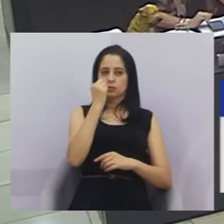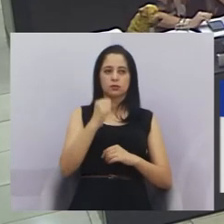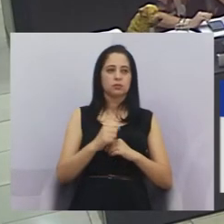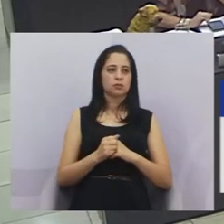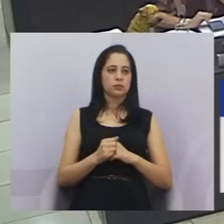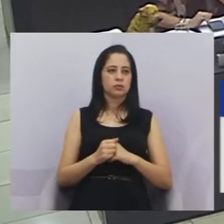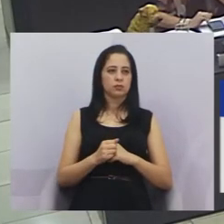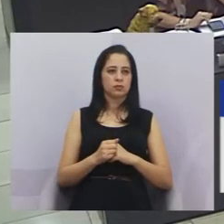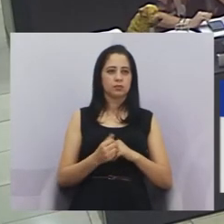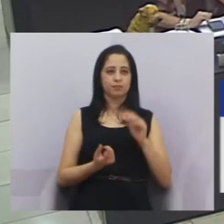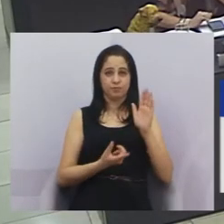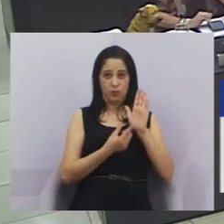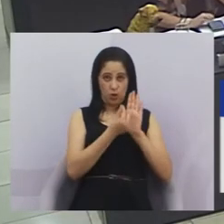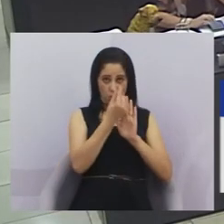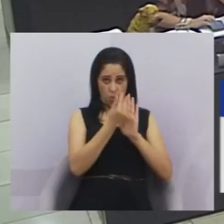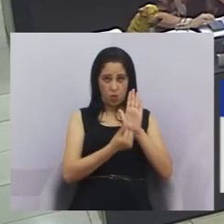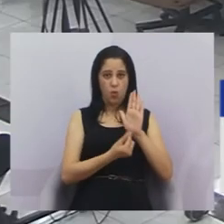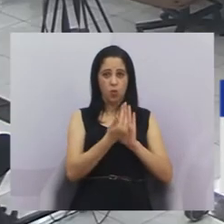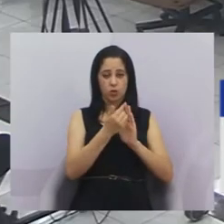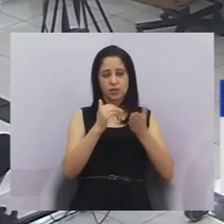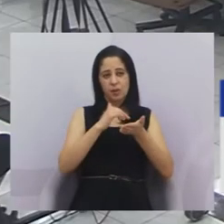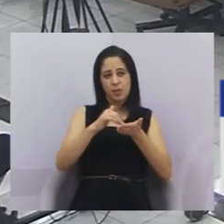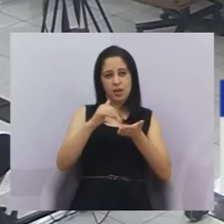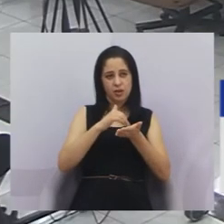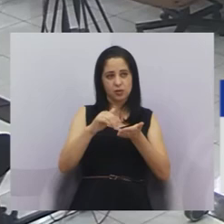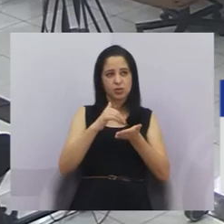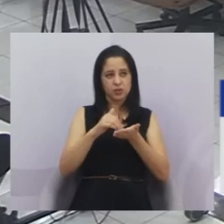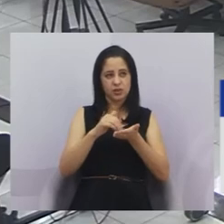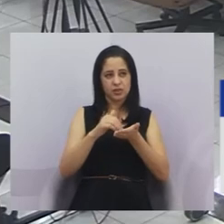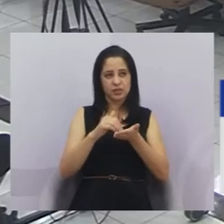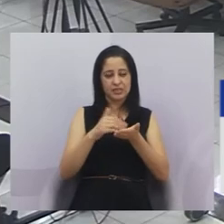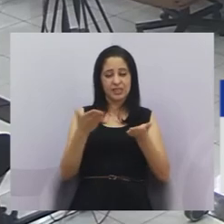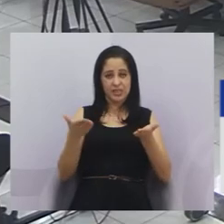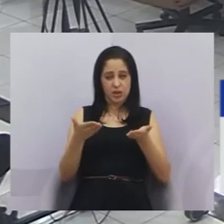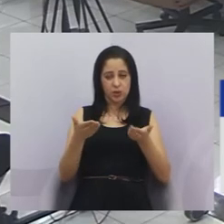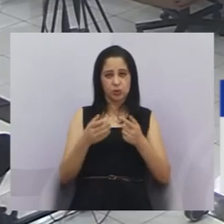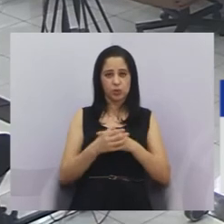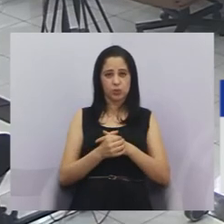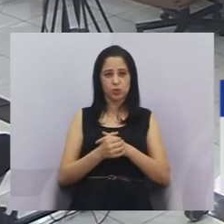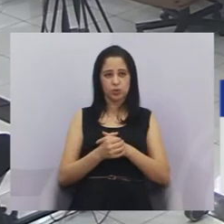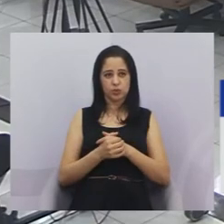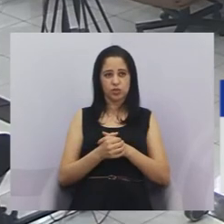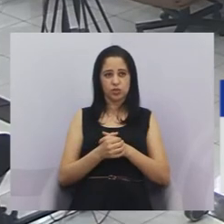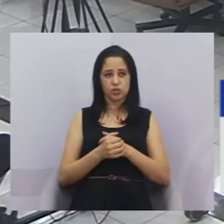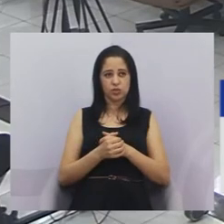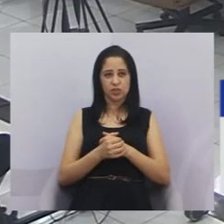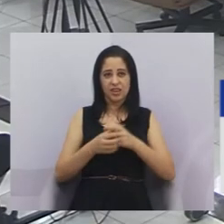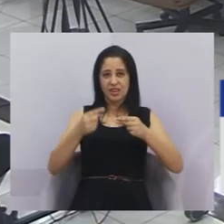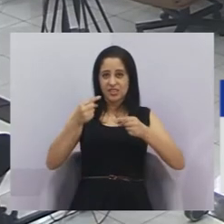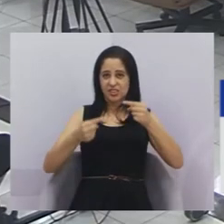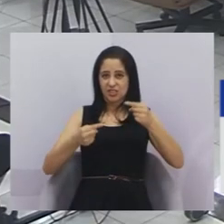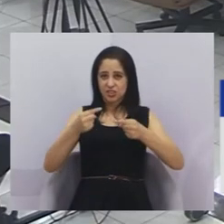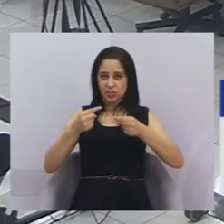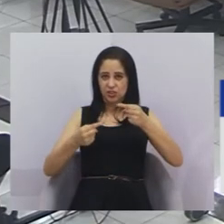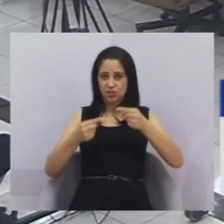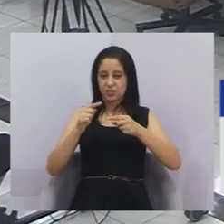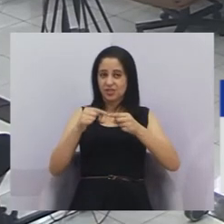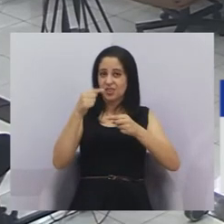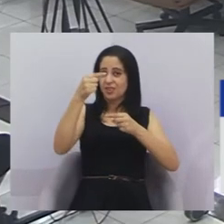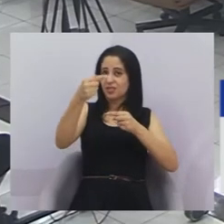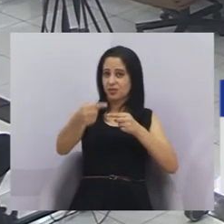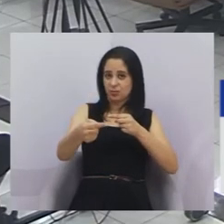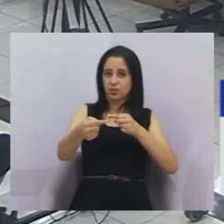Presidente, o orçamento para essa secretaria que estamos aprovando hoje será discutido na LOA, que vem logo a